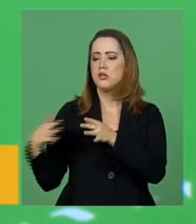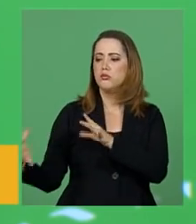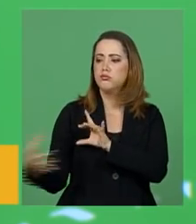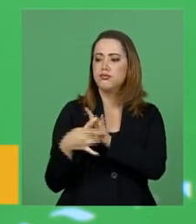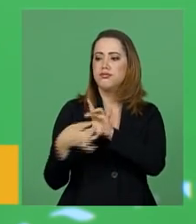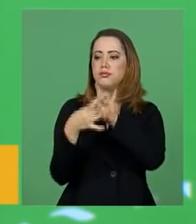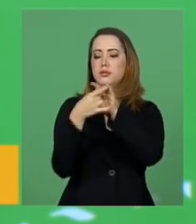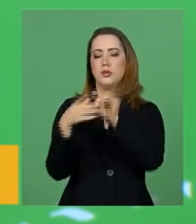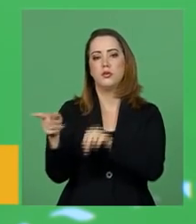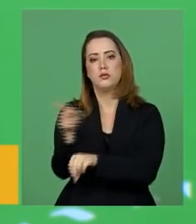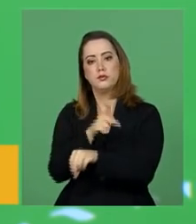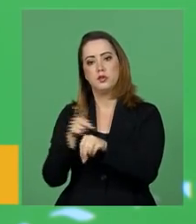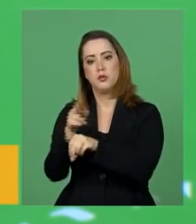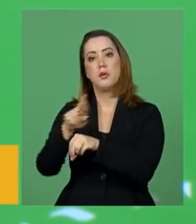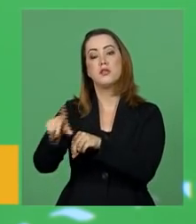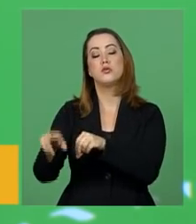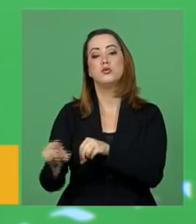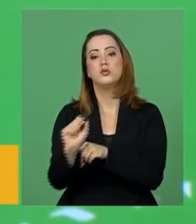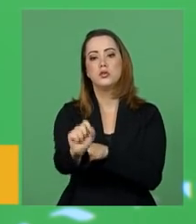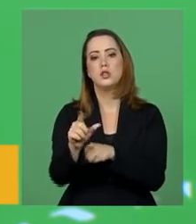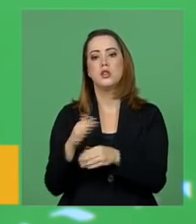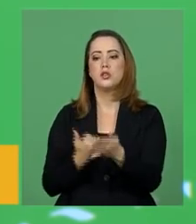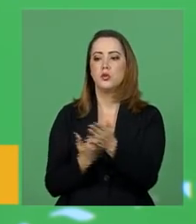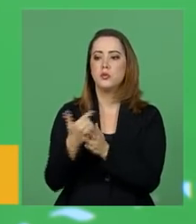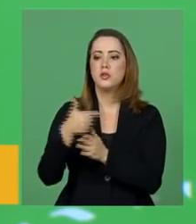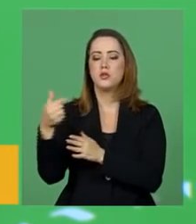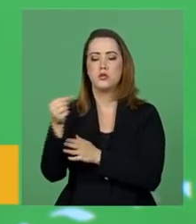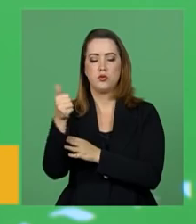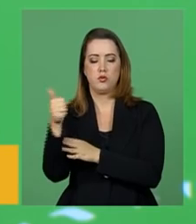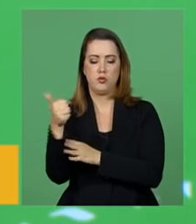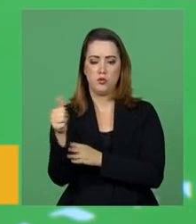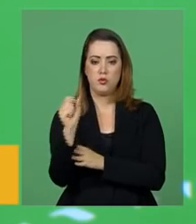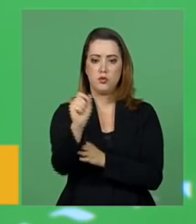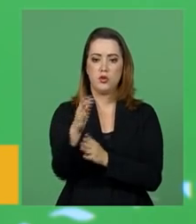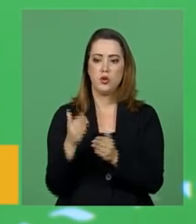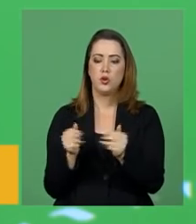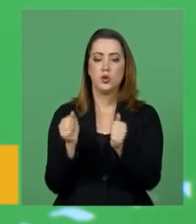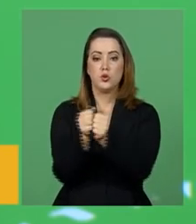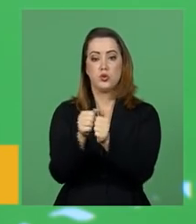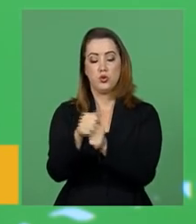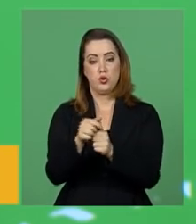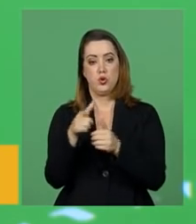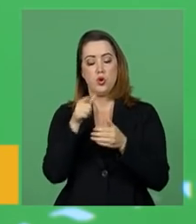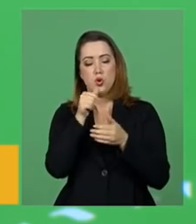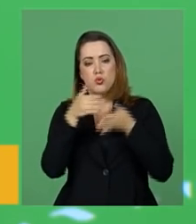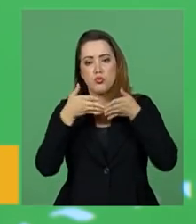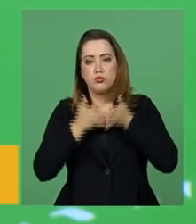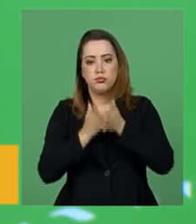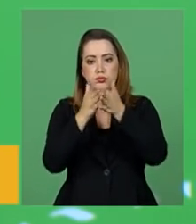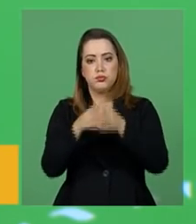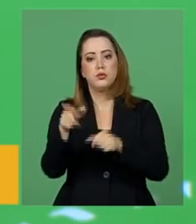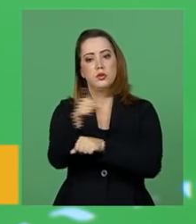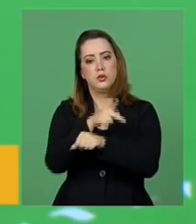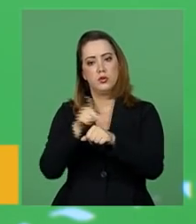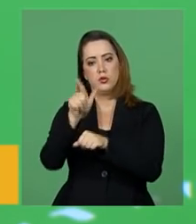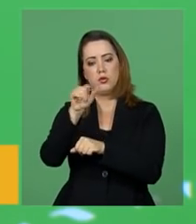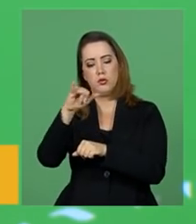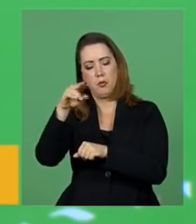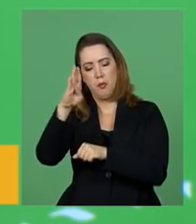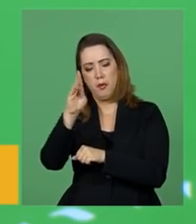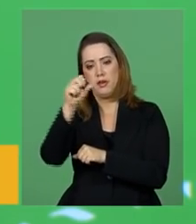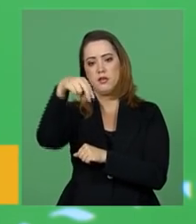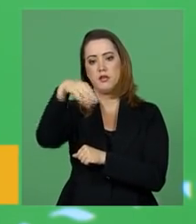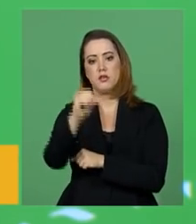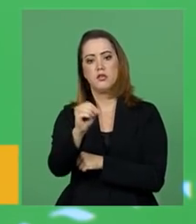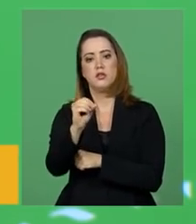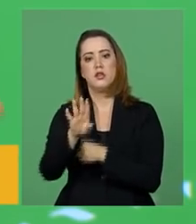desde 2011. E tem, em coordenação com a Marinha do Líbano, visa evitar a entrada de armamentos, contrabandos